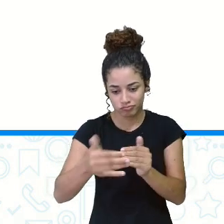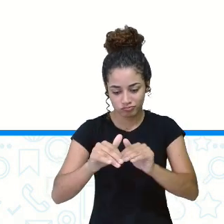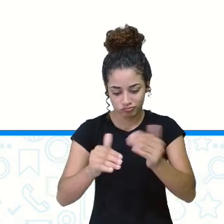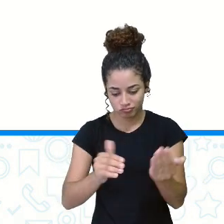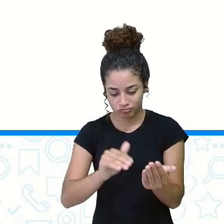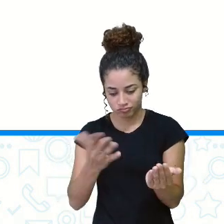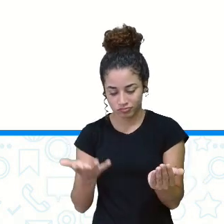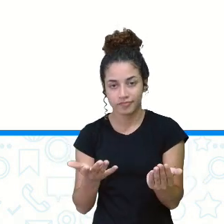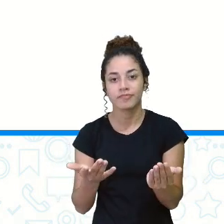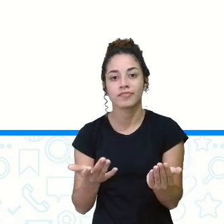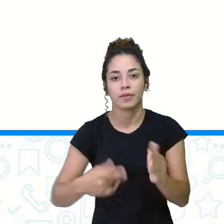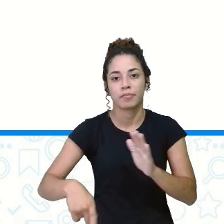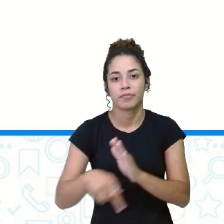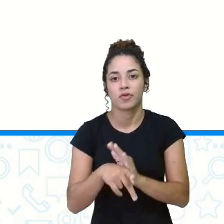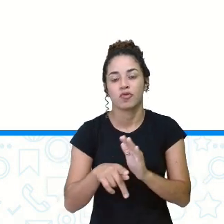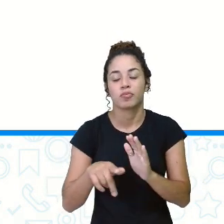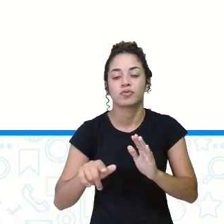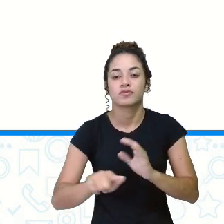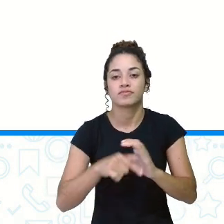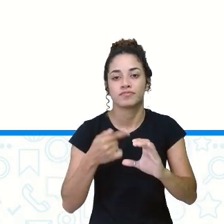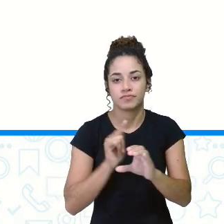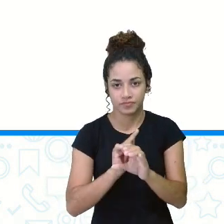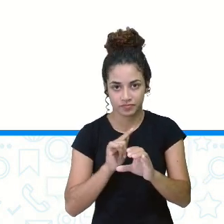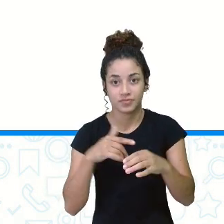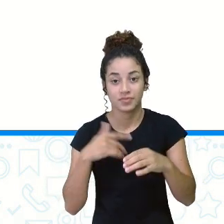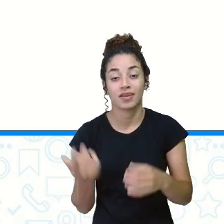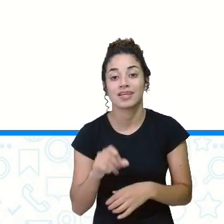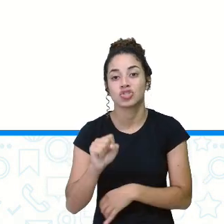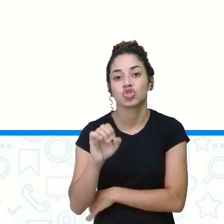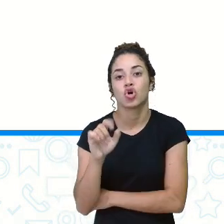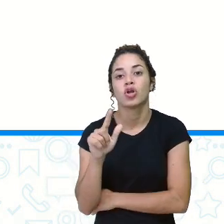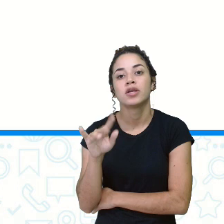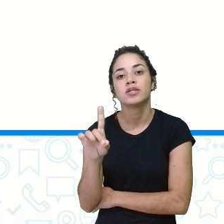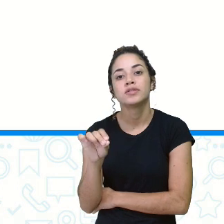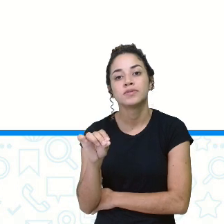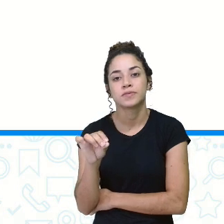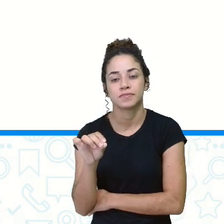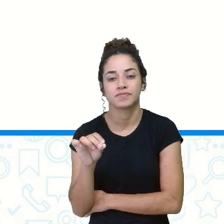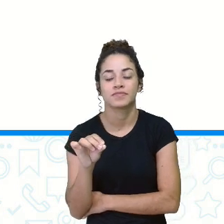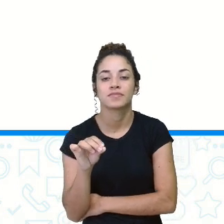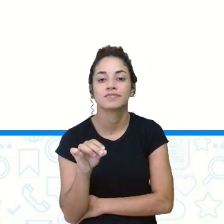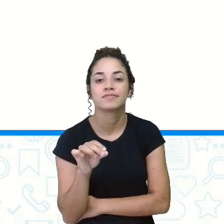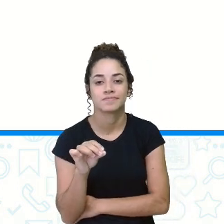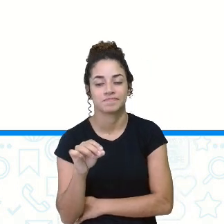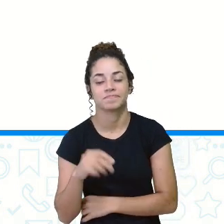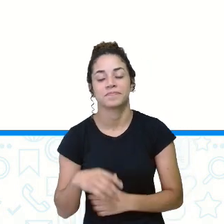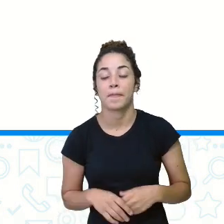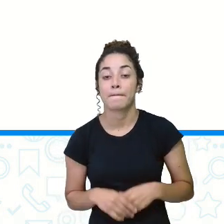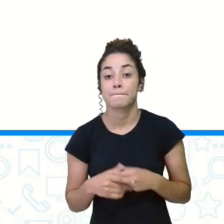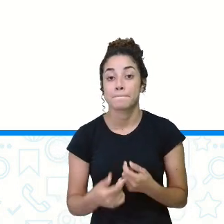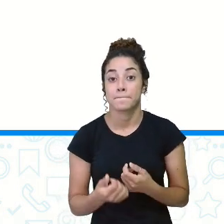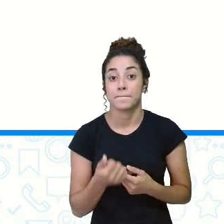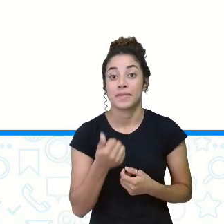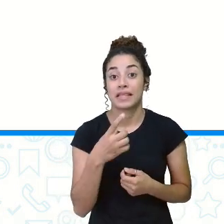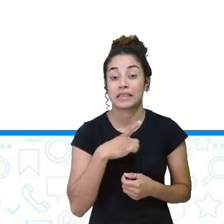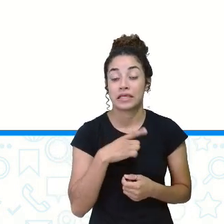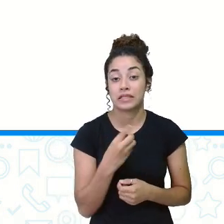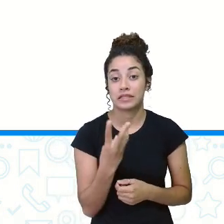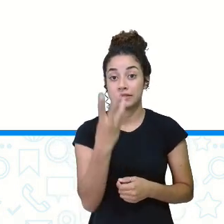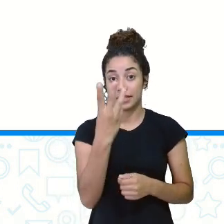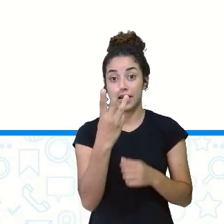figuras geométricas, nesse caso, são sólidos. Lembra, sólido geométrico, 3